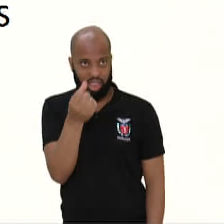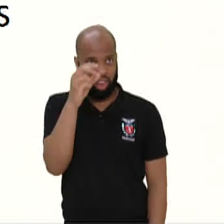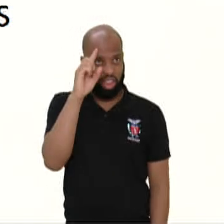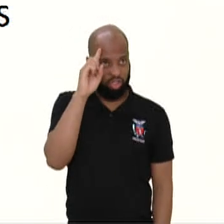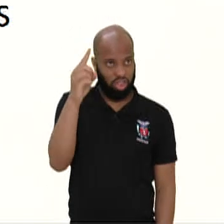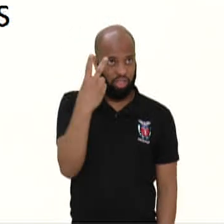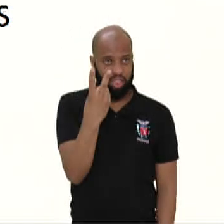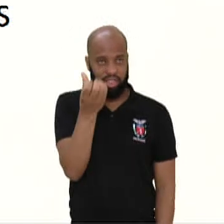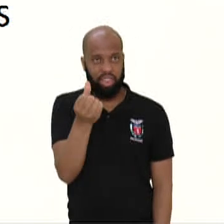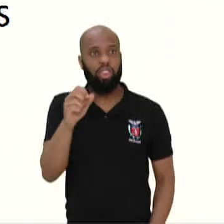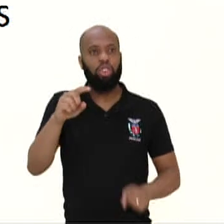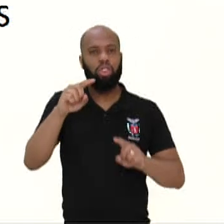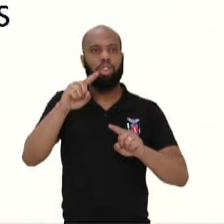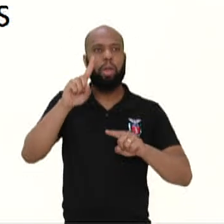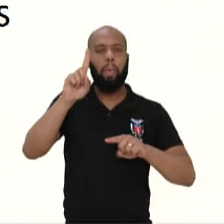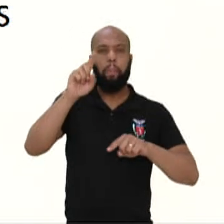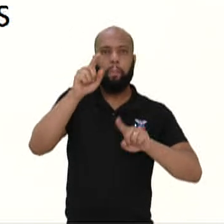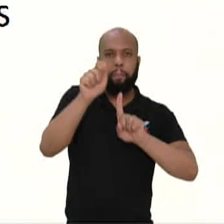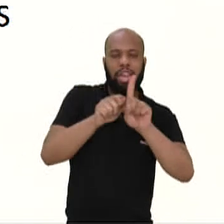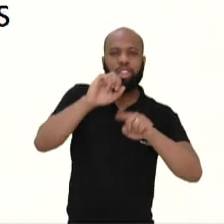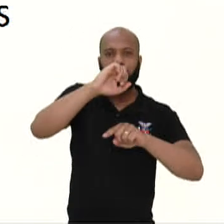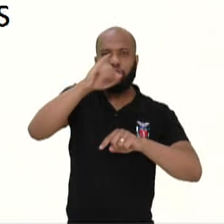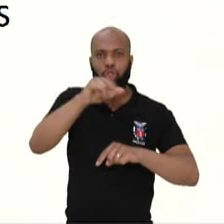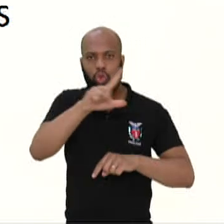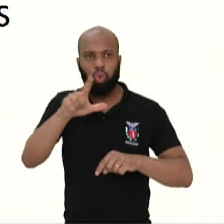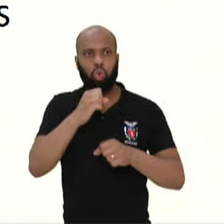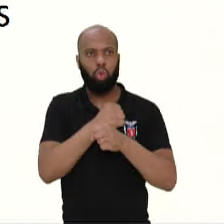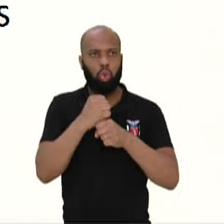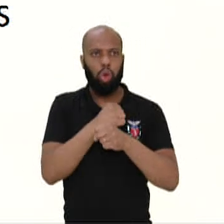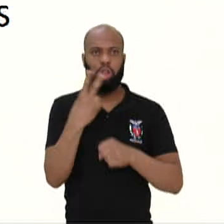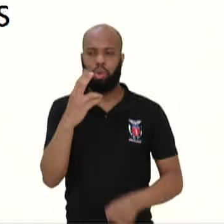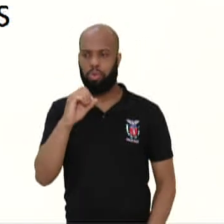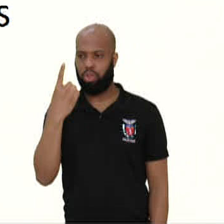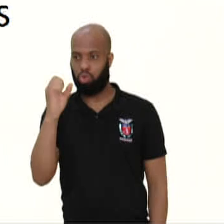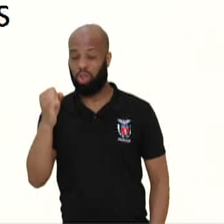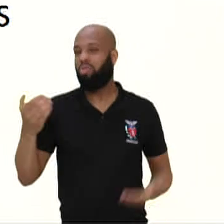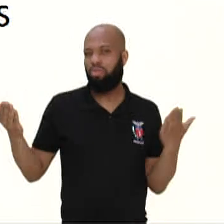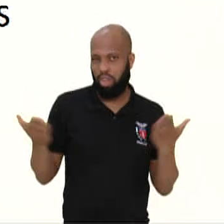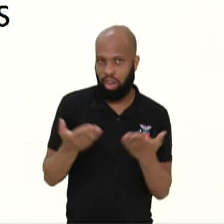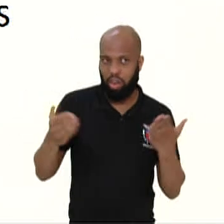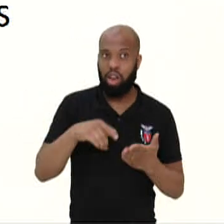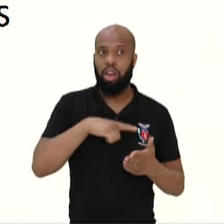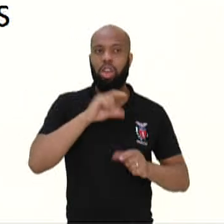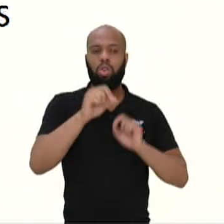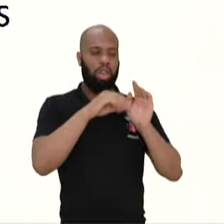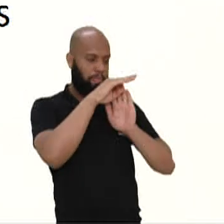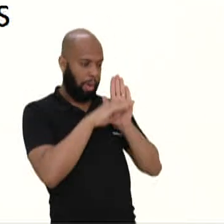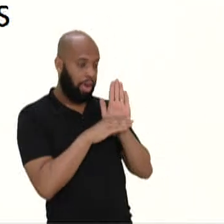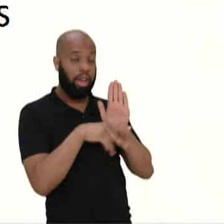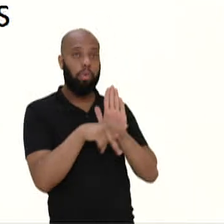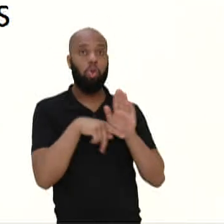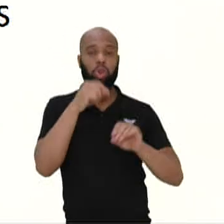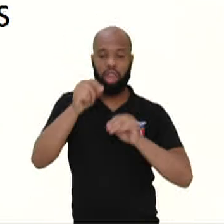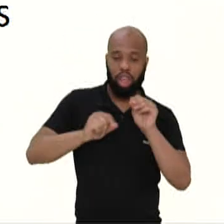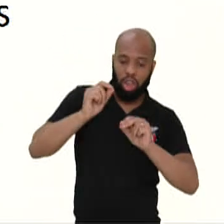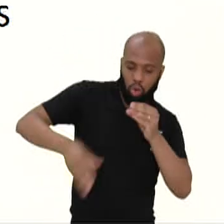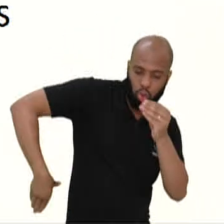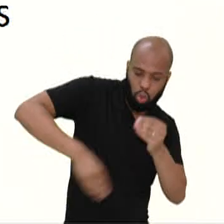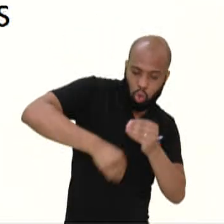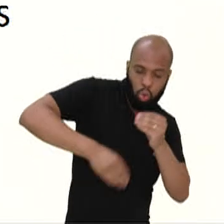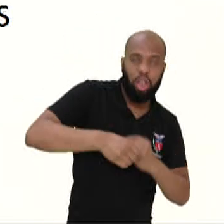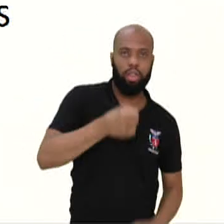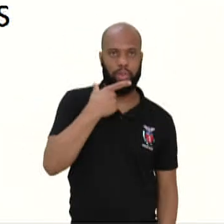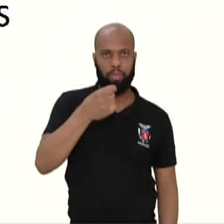de 2018. Então, como vocês podem perceber, é recente. Dispõe sobre os requisitos sanitários dos suplementos